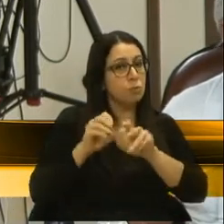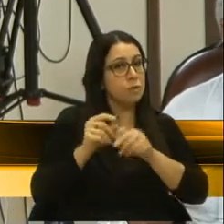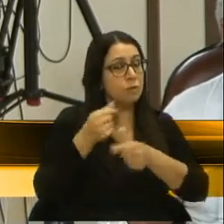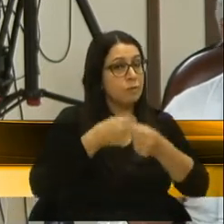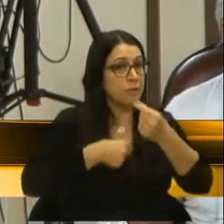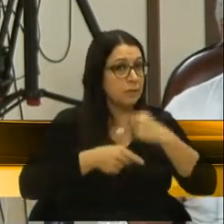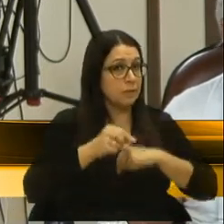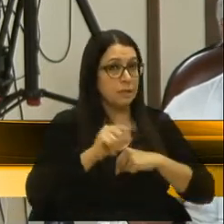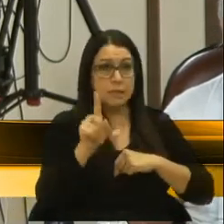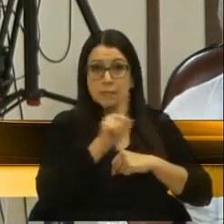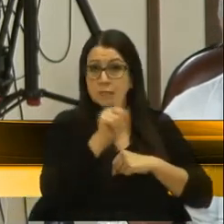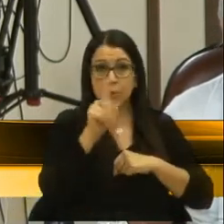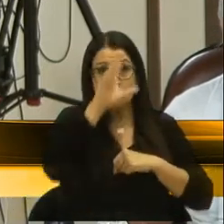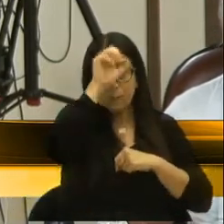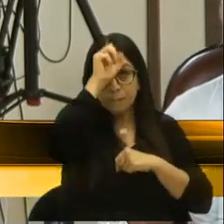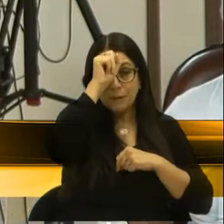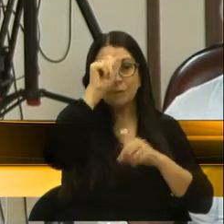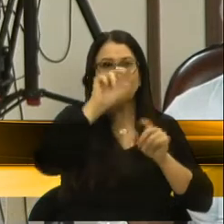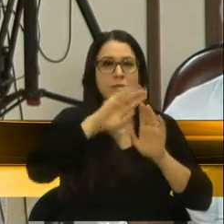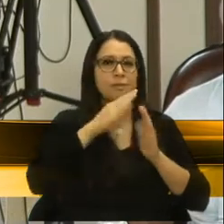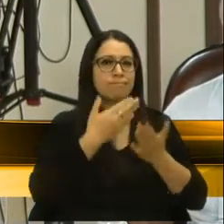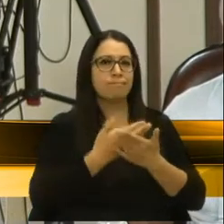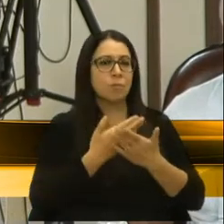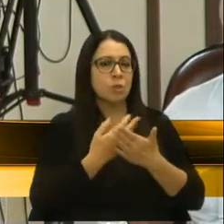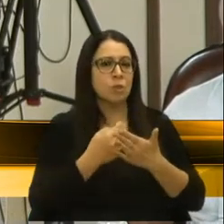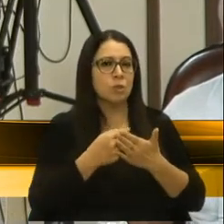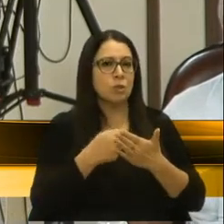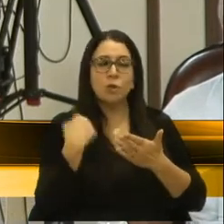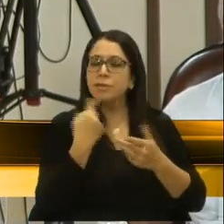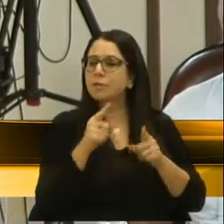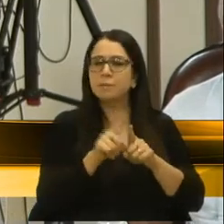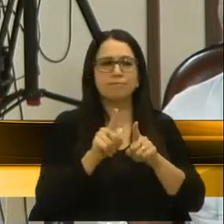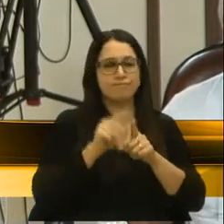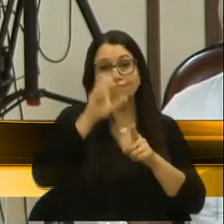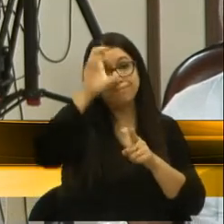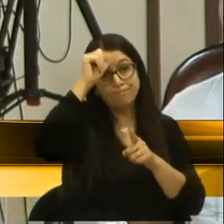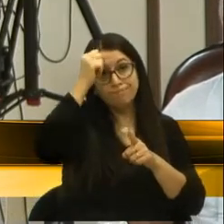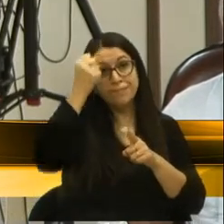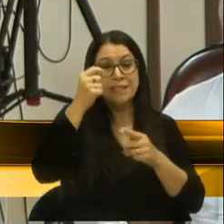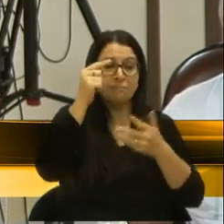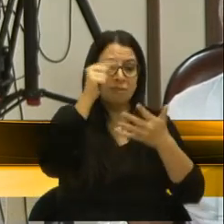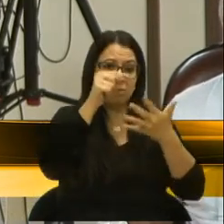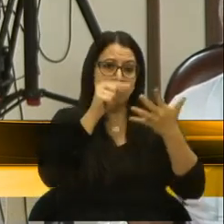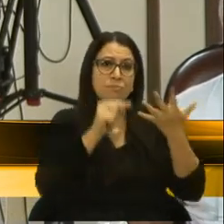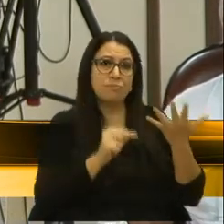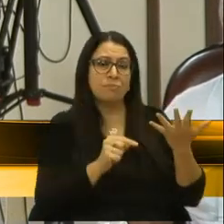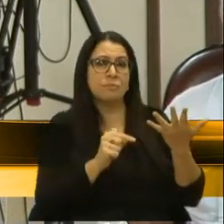financeira a gente não aprende na escola, a gente também não aprende essas questões